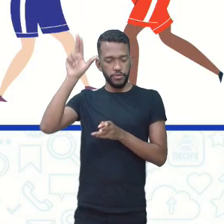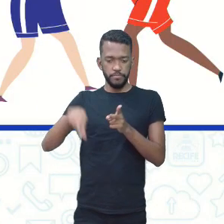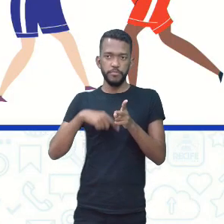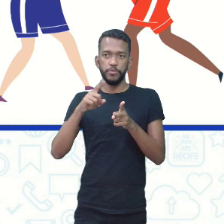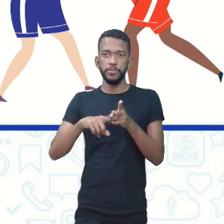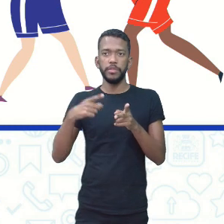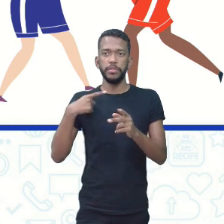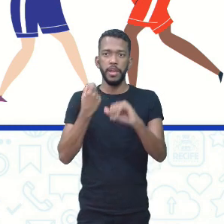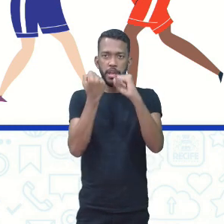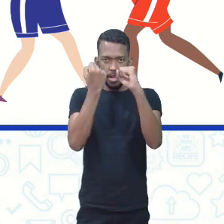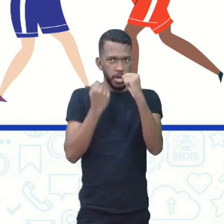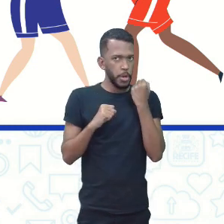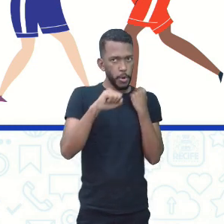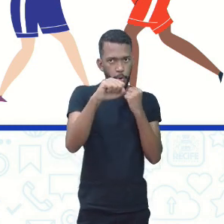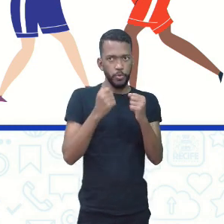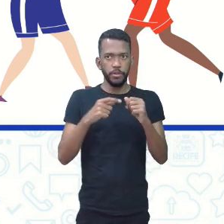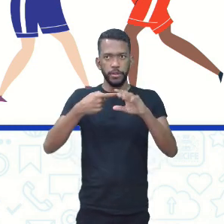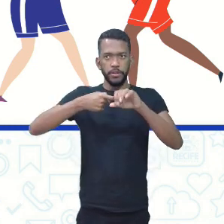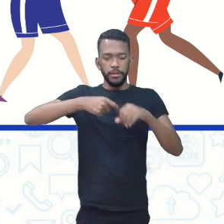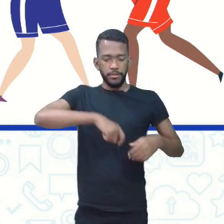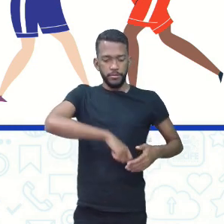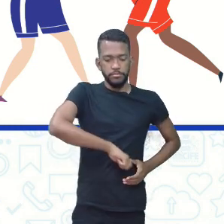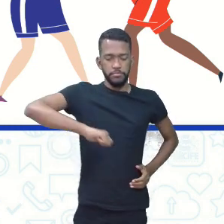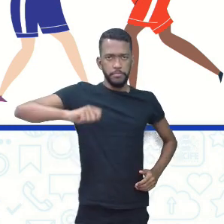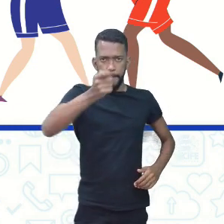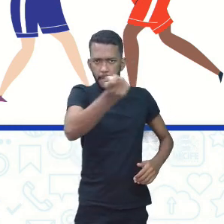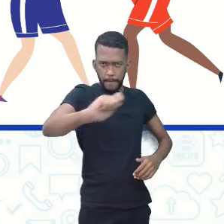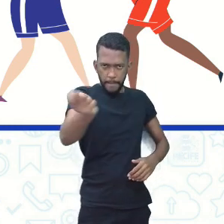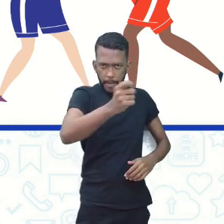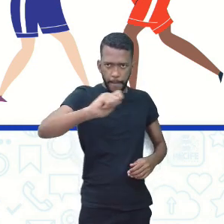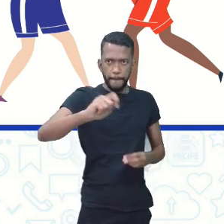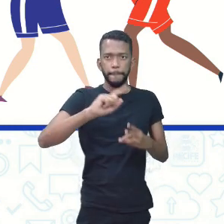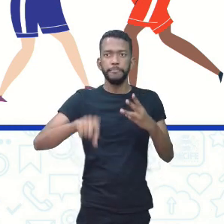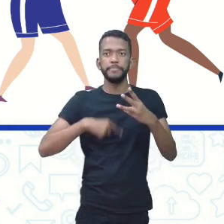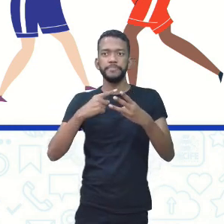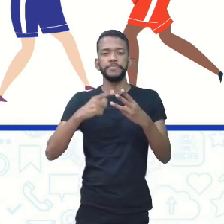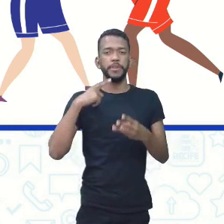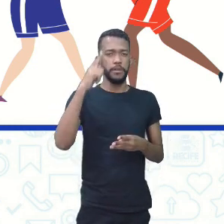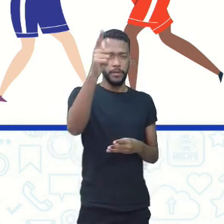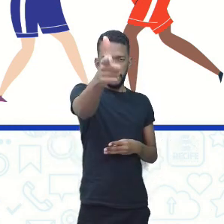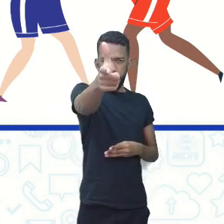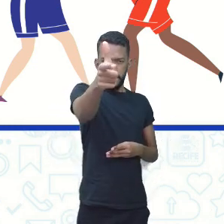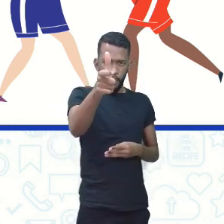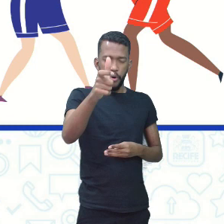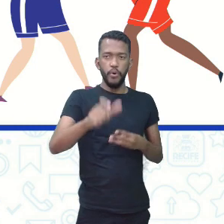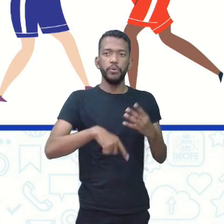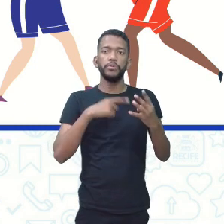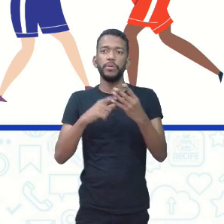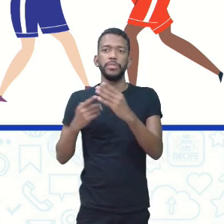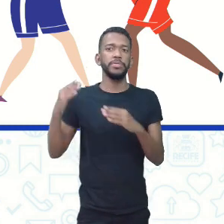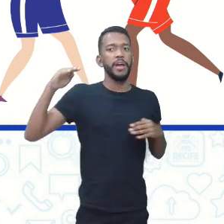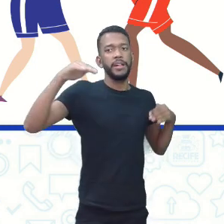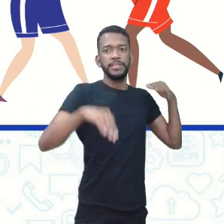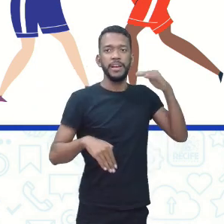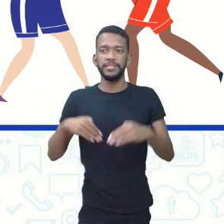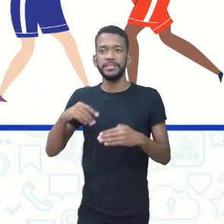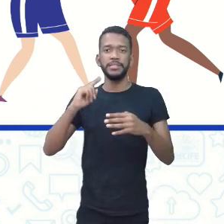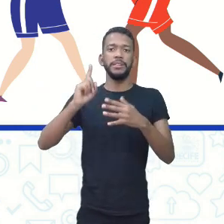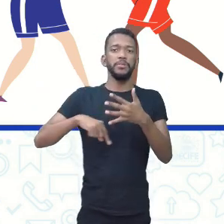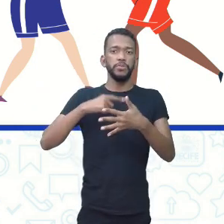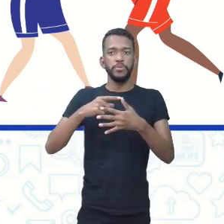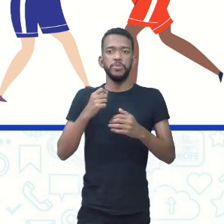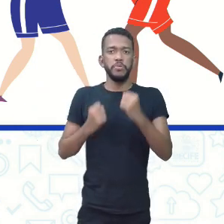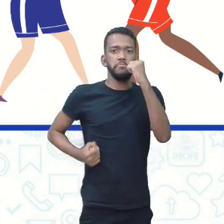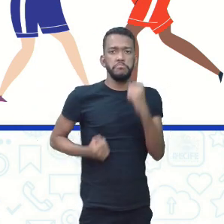tem a luta, né, que é a esgrima, que na época era a luta mesmo, tem o tiro, tem a natação e tem a corrida.